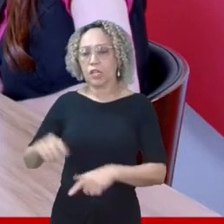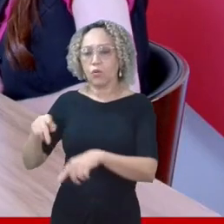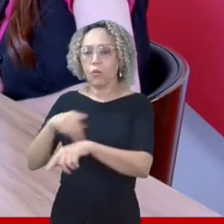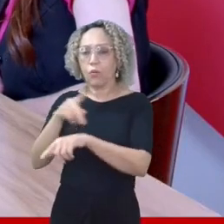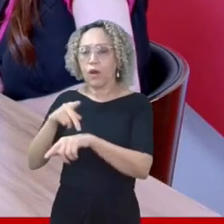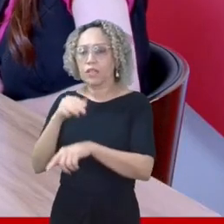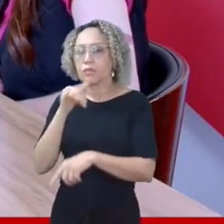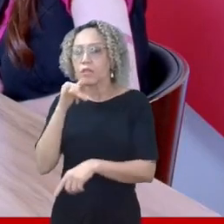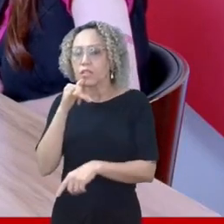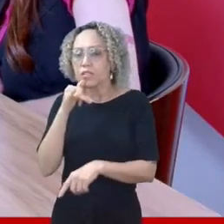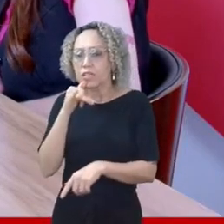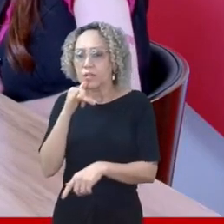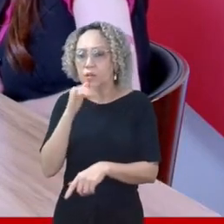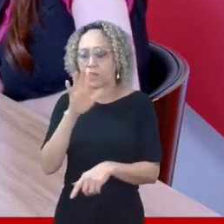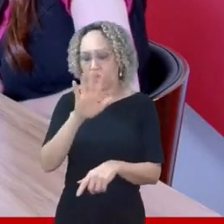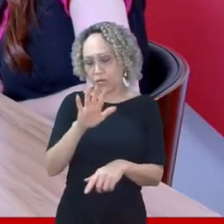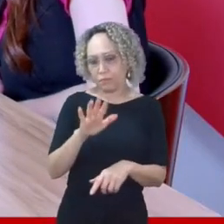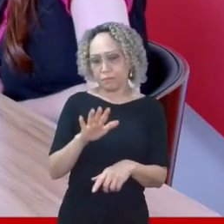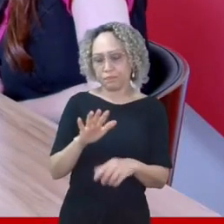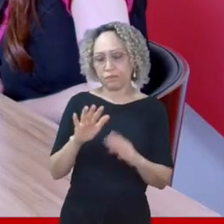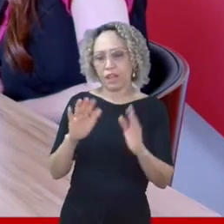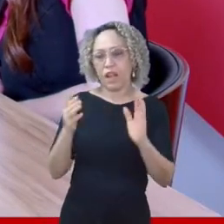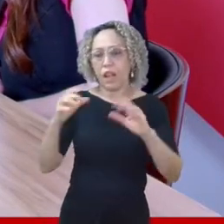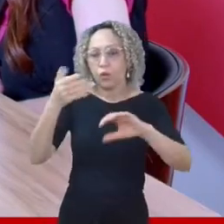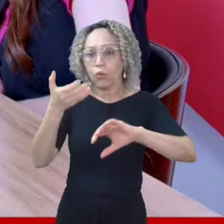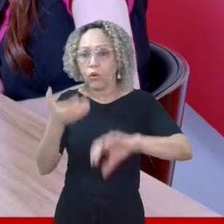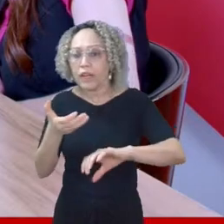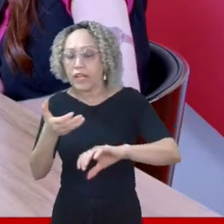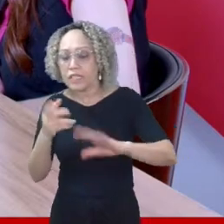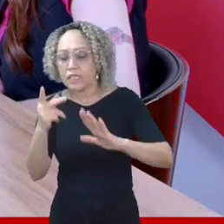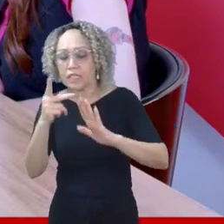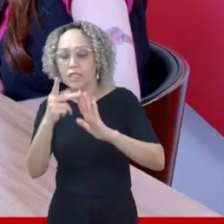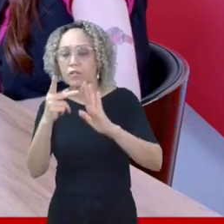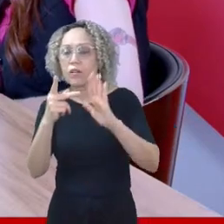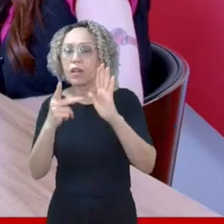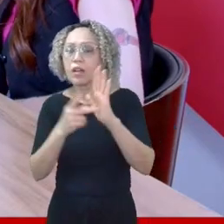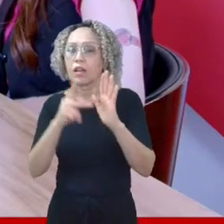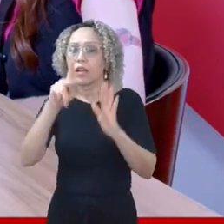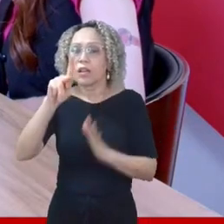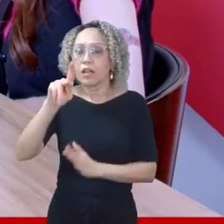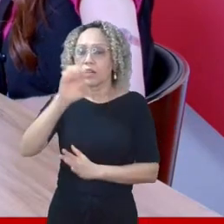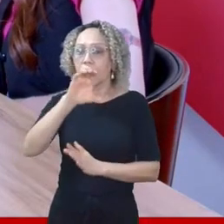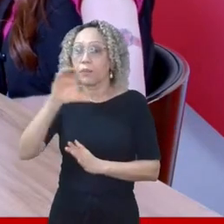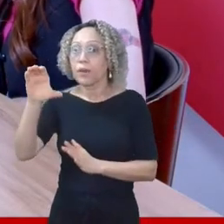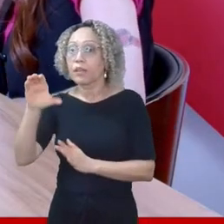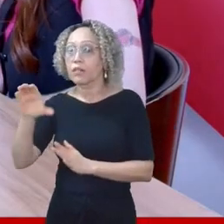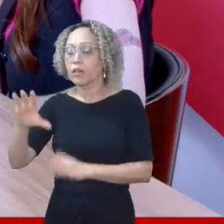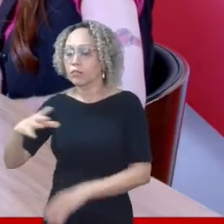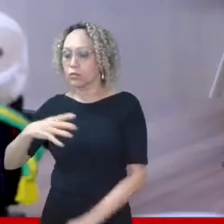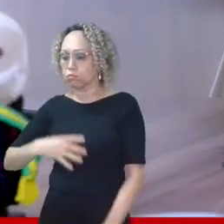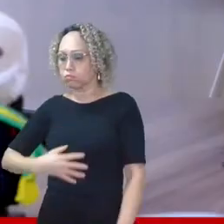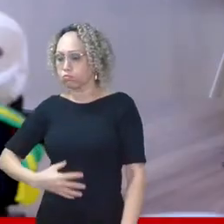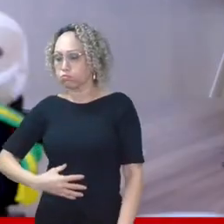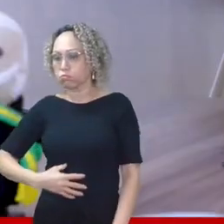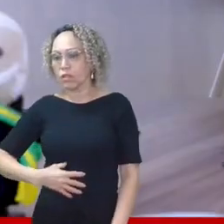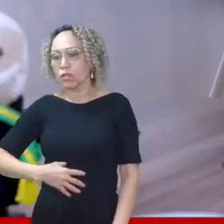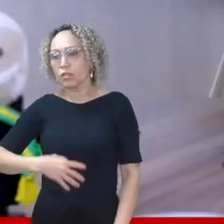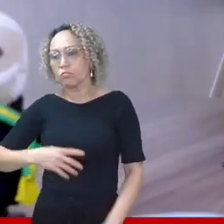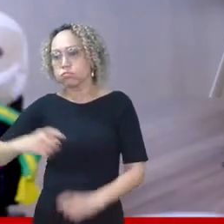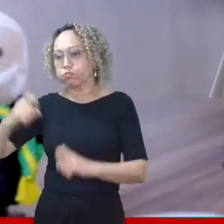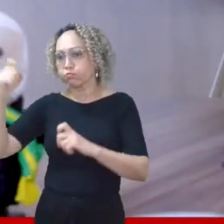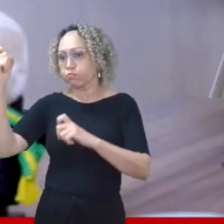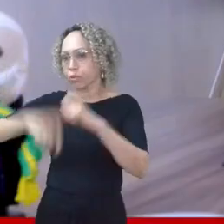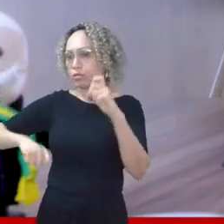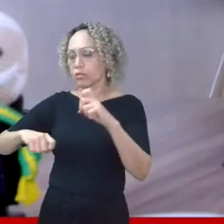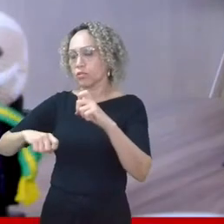do aborto, a PEC do estupro. E aí a gente vê a tentativa da bancada da Bíblia de tentar introduzir